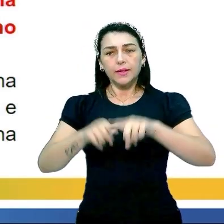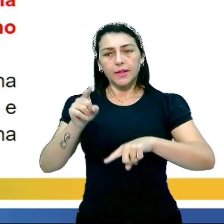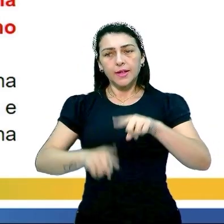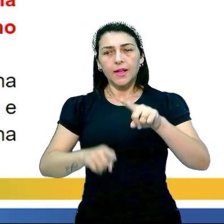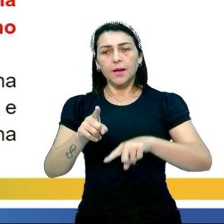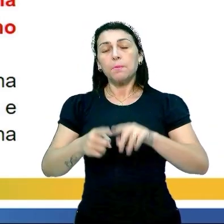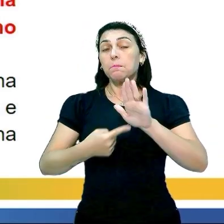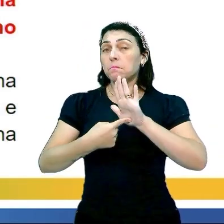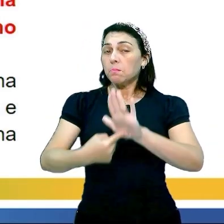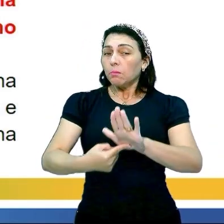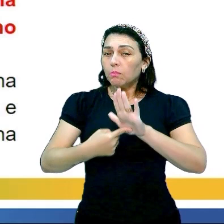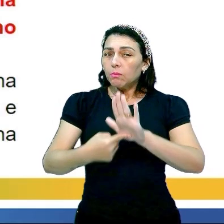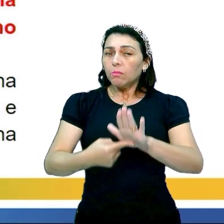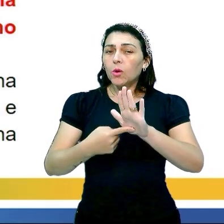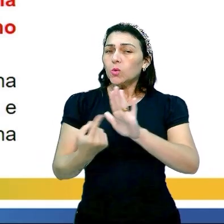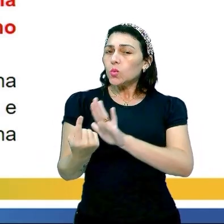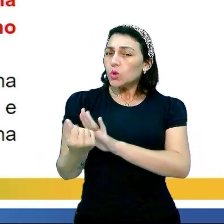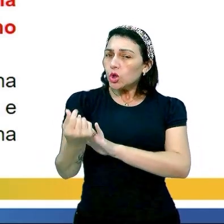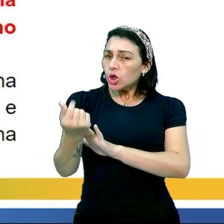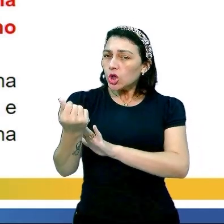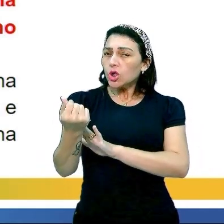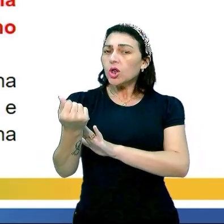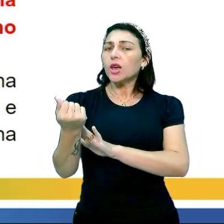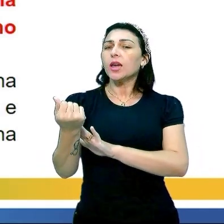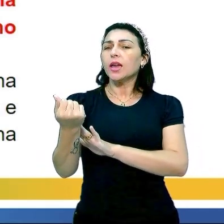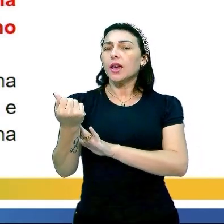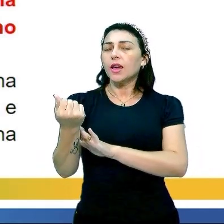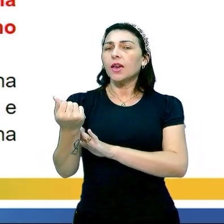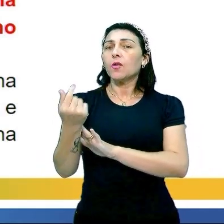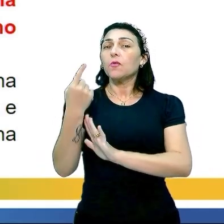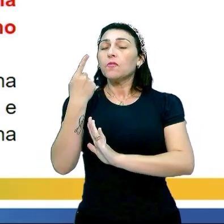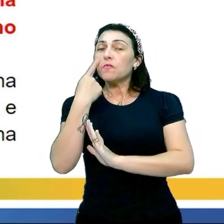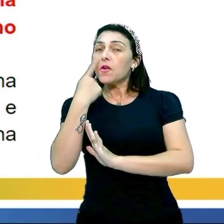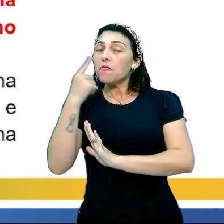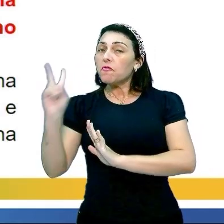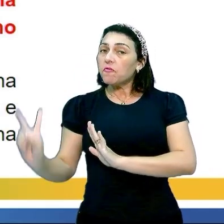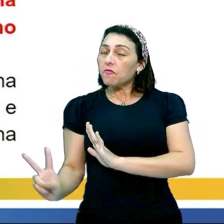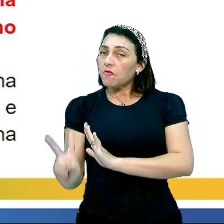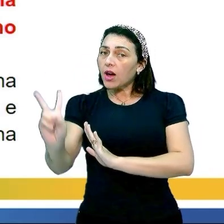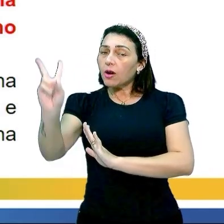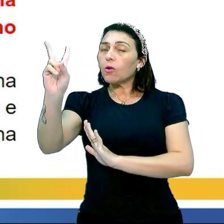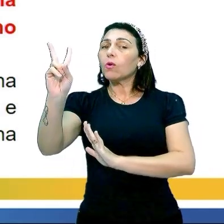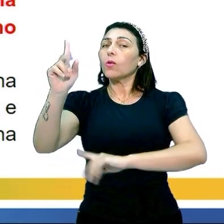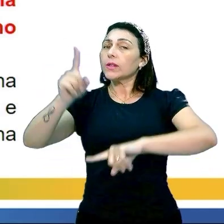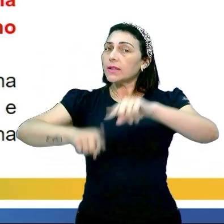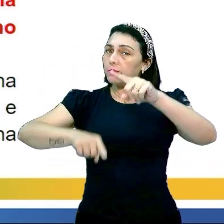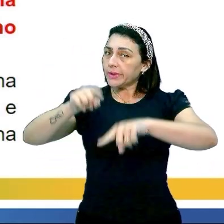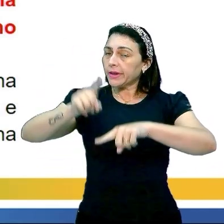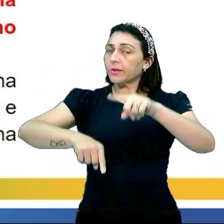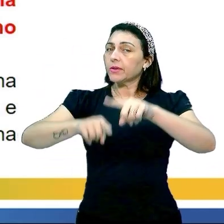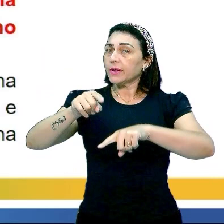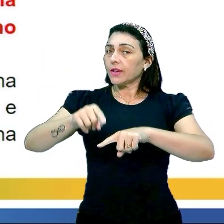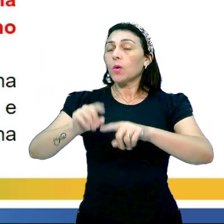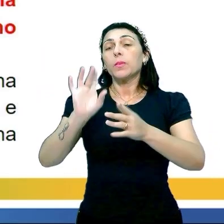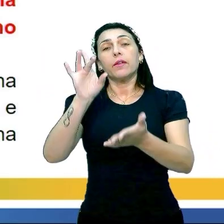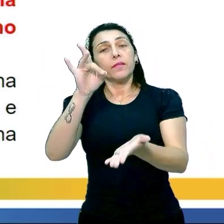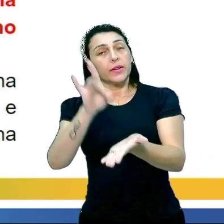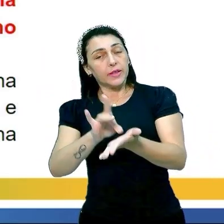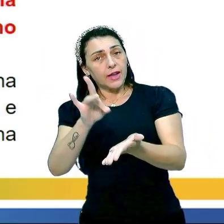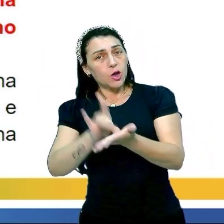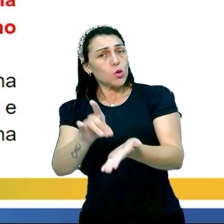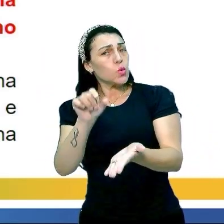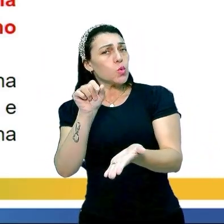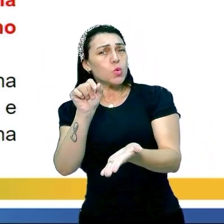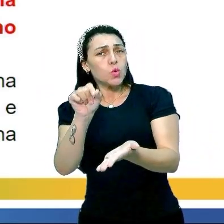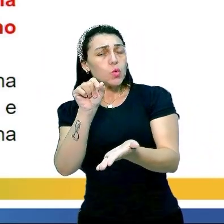mercadoria, ou seja, a aparência de que o dinheiro é que gera o valor dessa mercadoria. Quando, na verdade, o